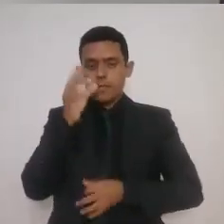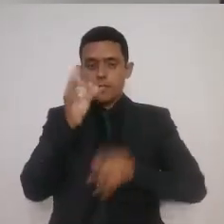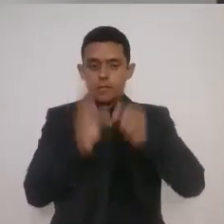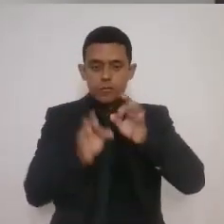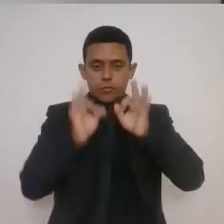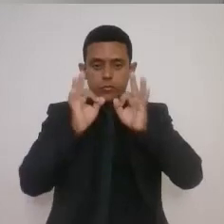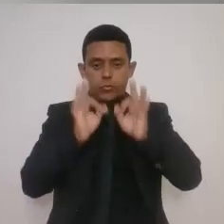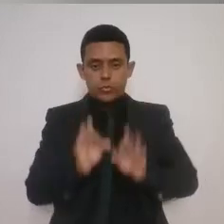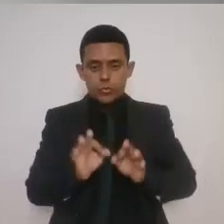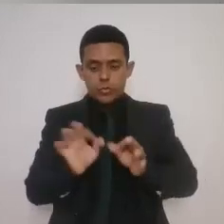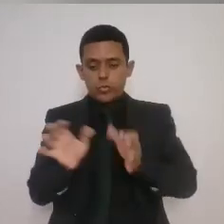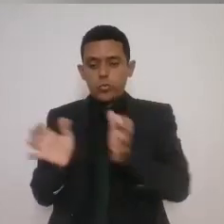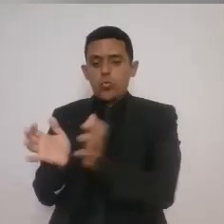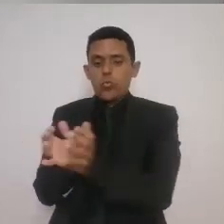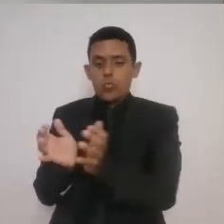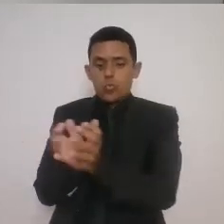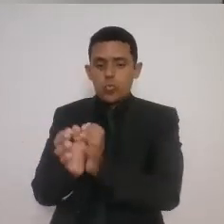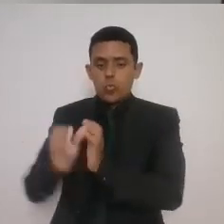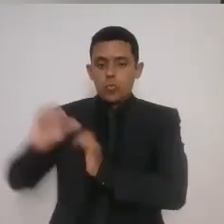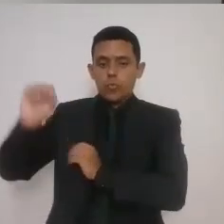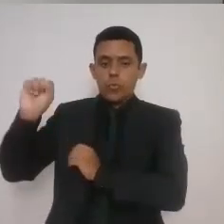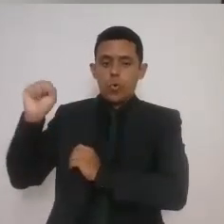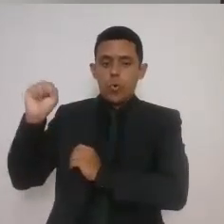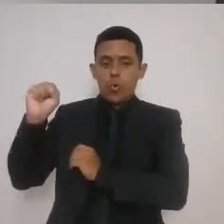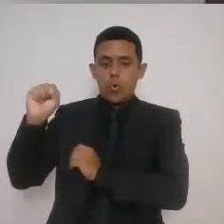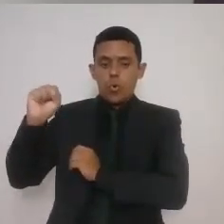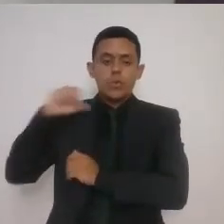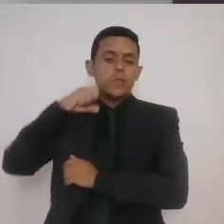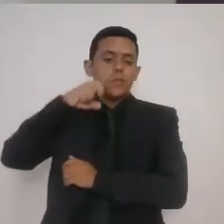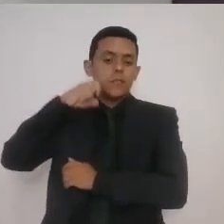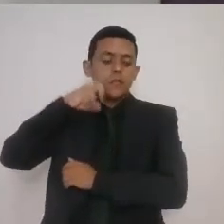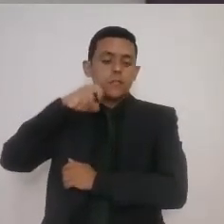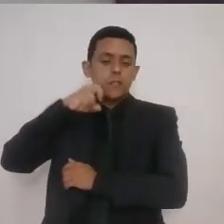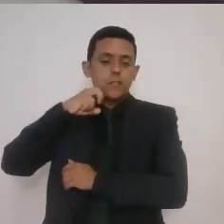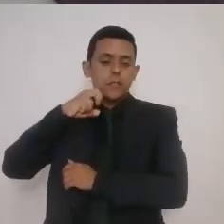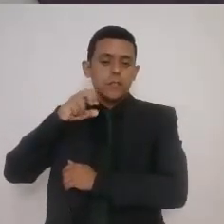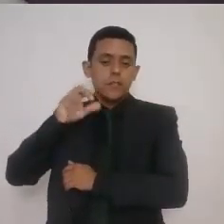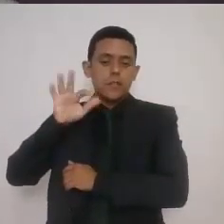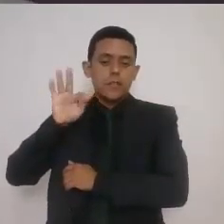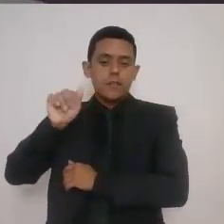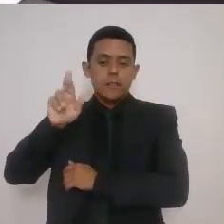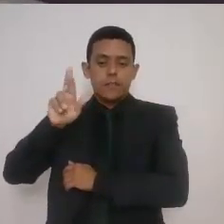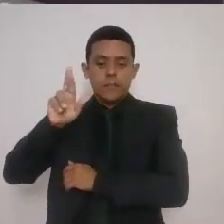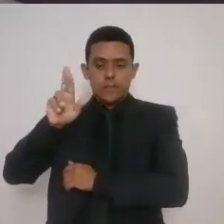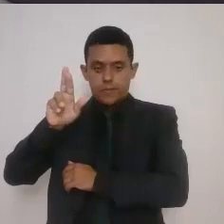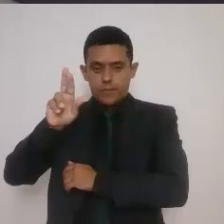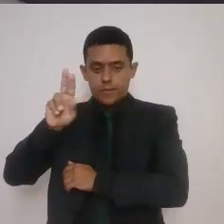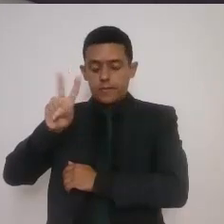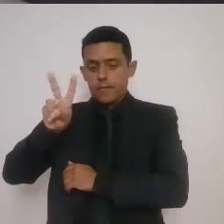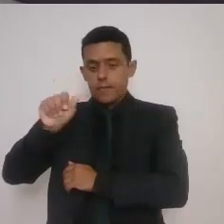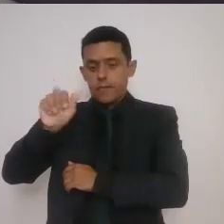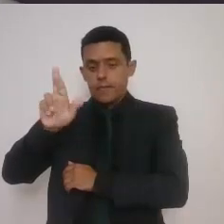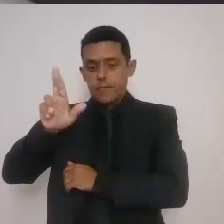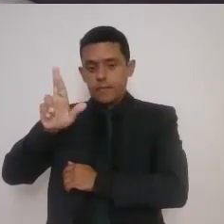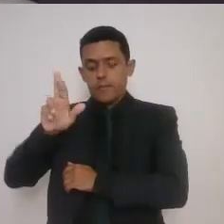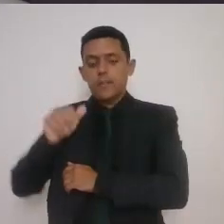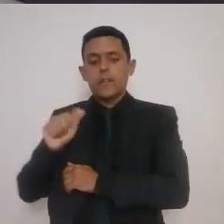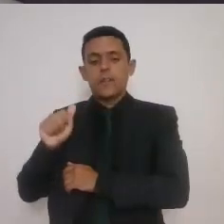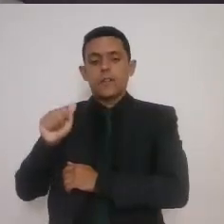Vara Criminal da Comarca de Natal para processar e julgar a ação penal aqui identificada.